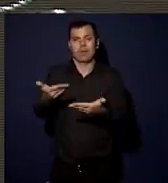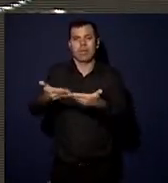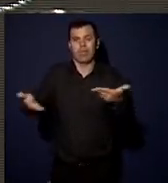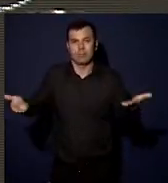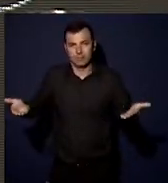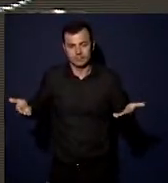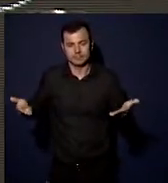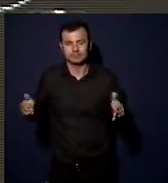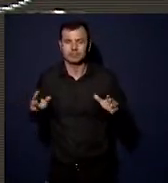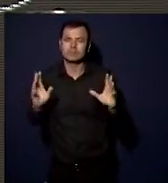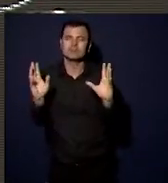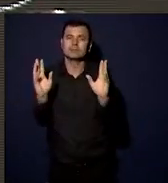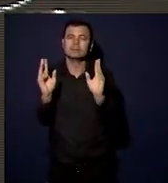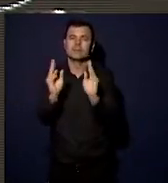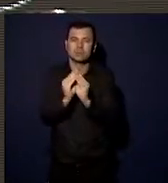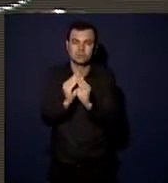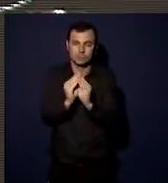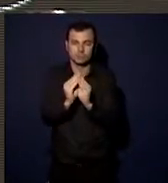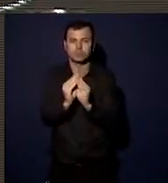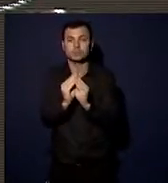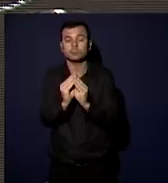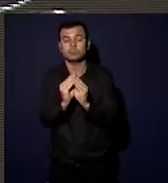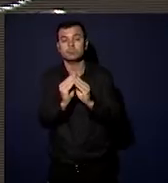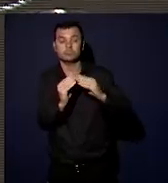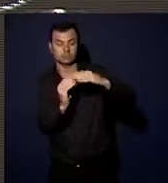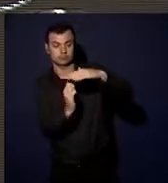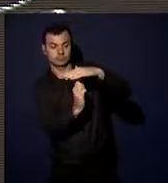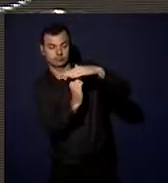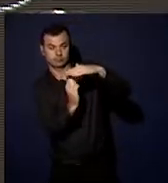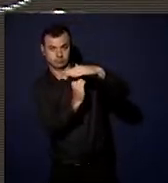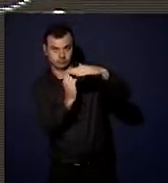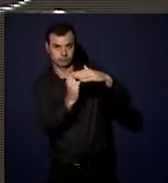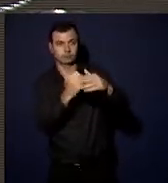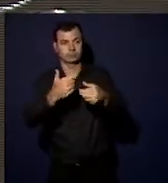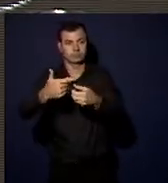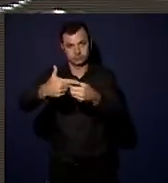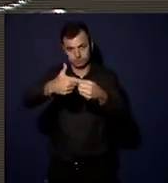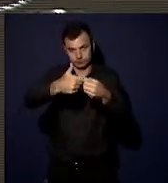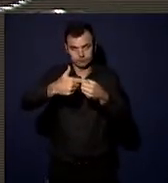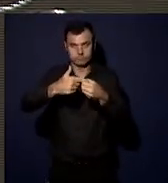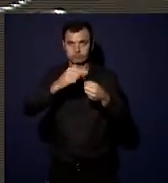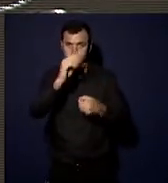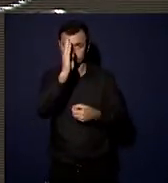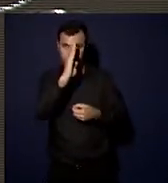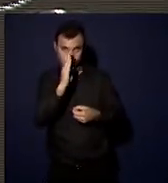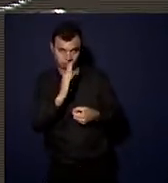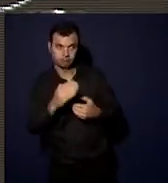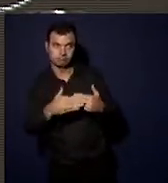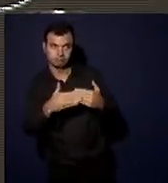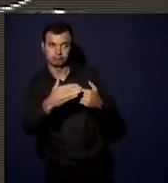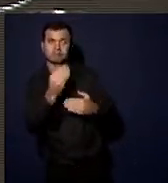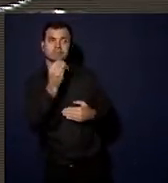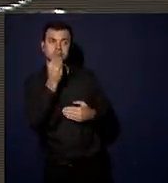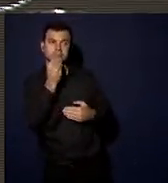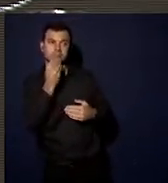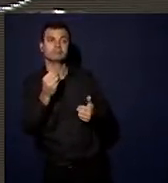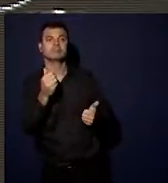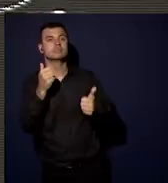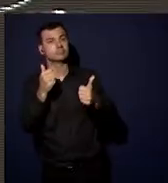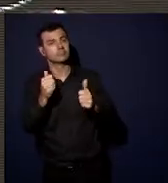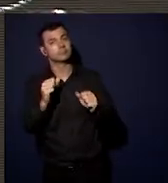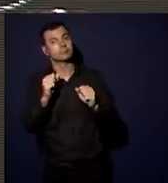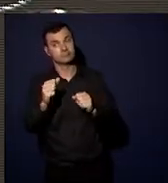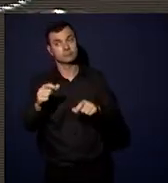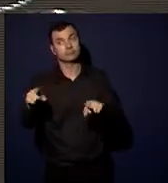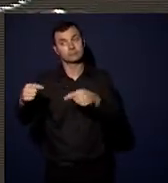se no final da história as empresas de distribuição de combustível no Brasil tem essa oportunidade mas obviamente ela vai vir junto